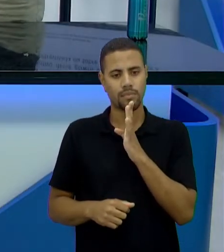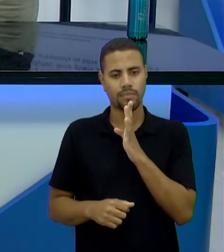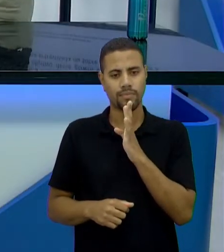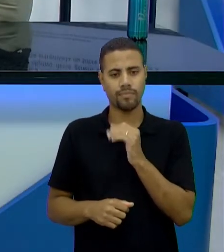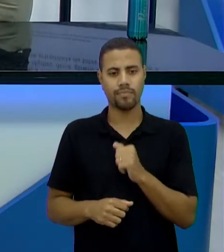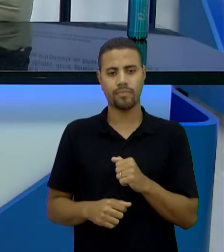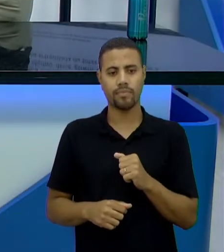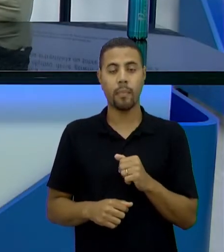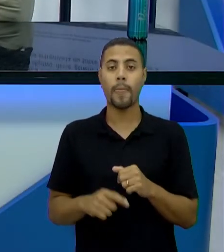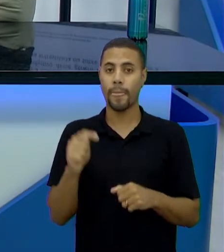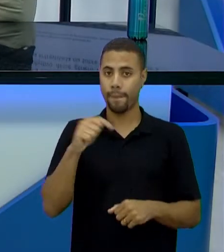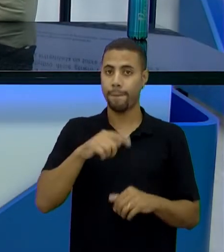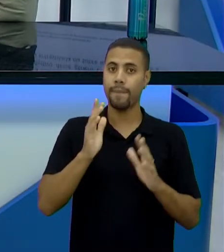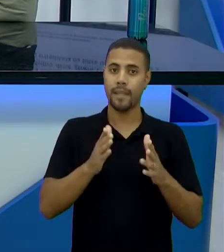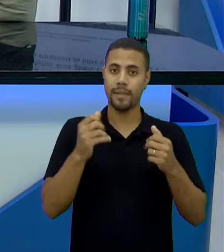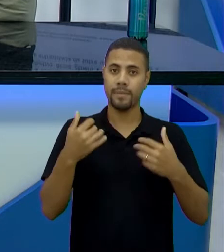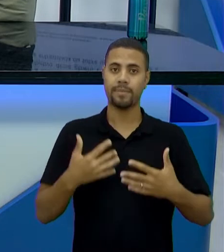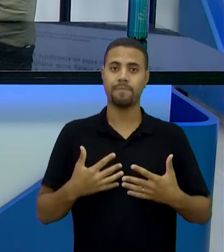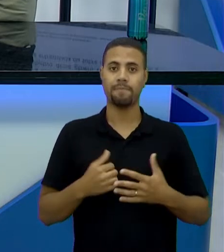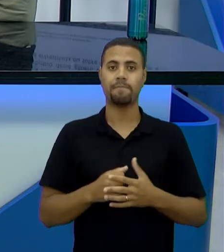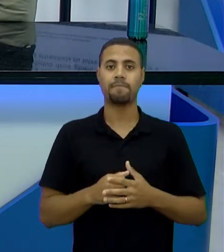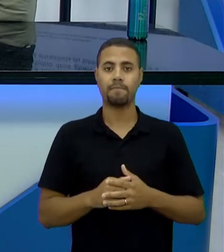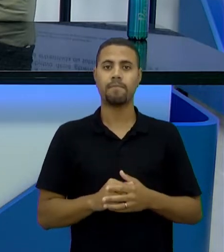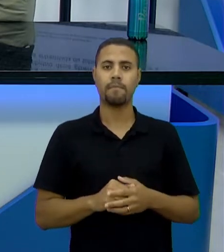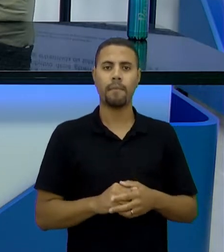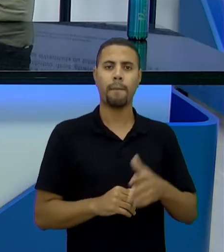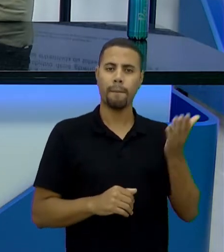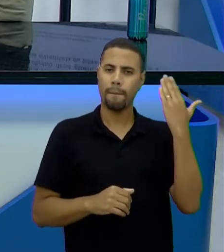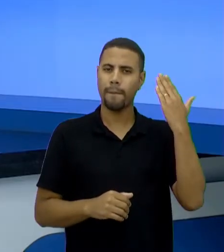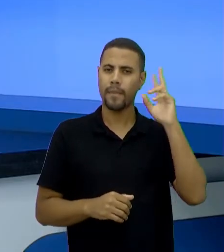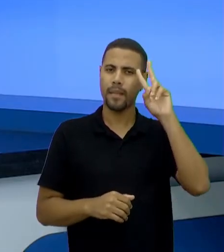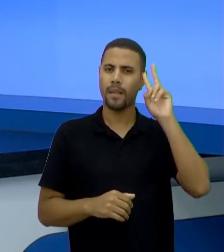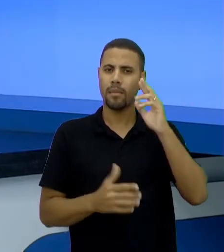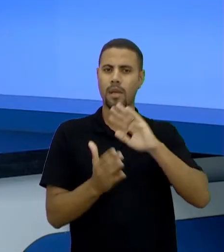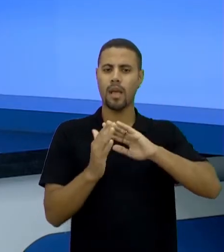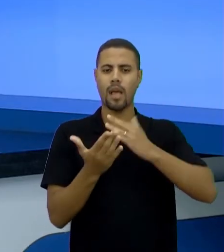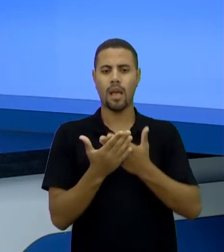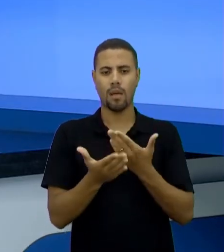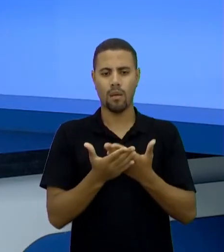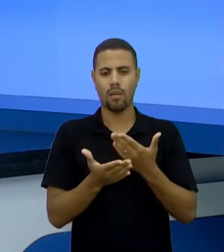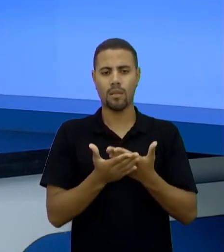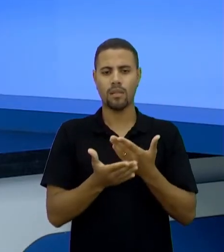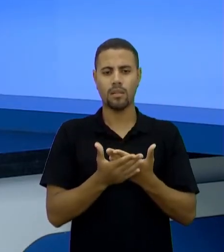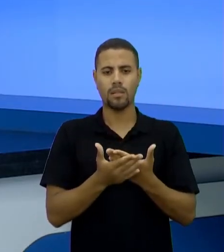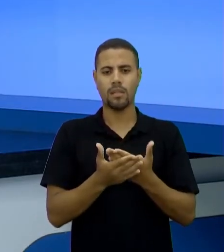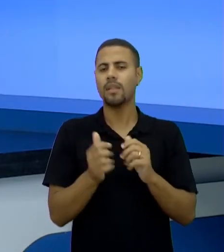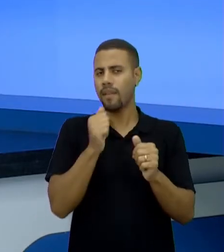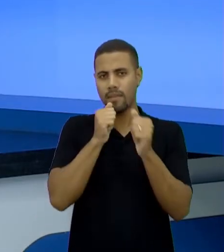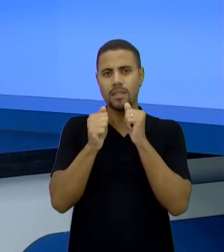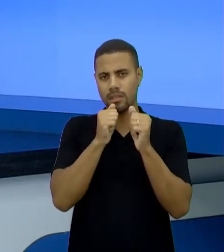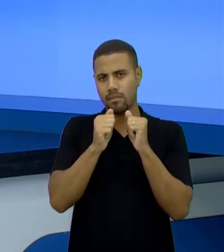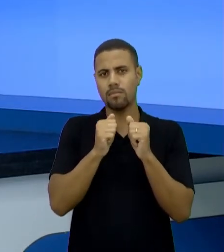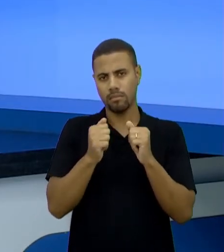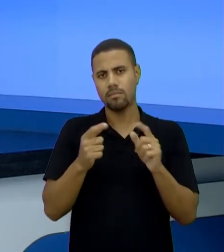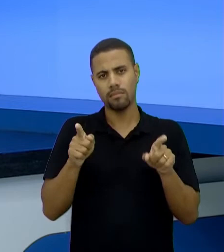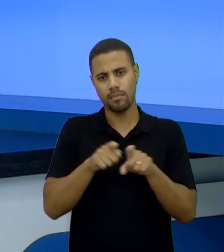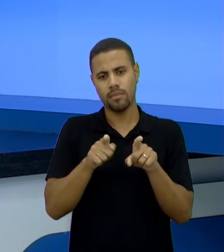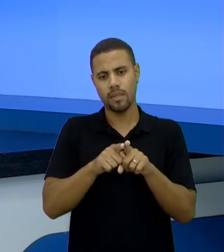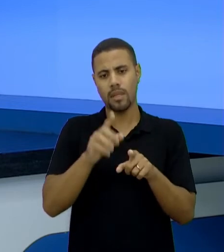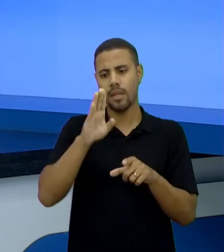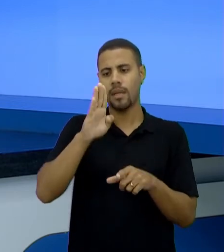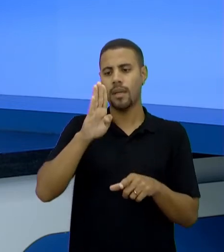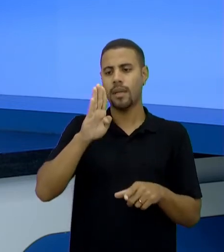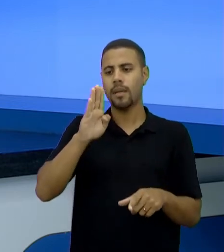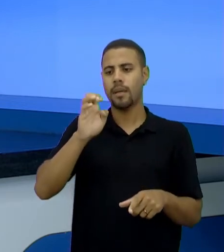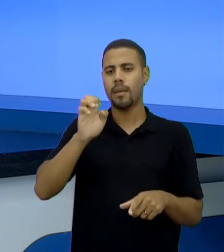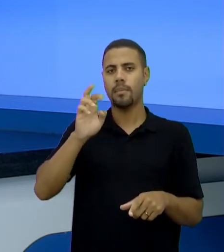jabá aqui. Porque nós fizemos uma aula com foi uma entrevista, né, com o Bernardo